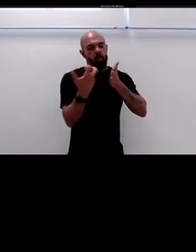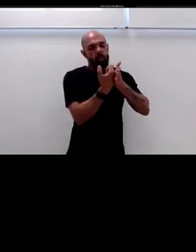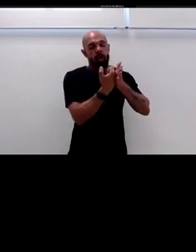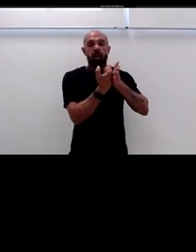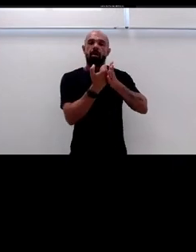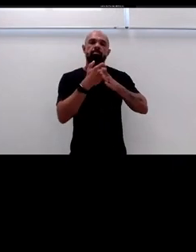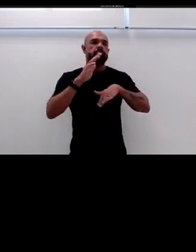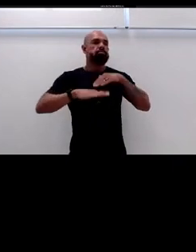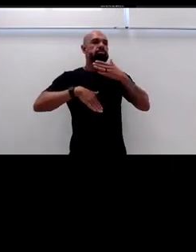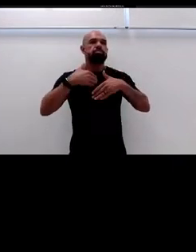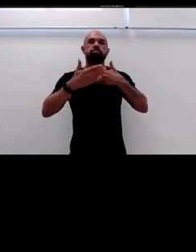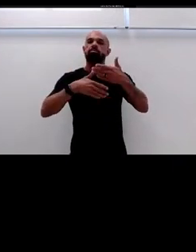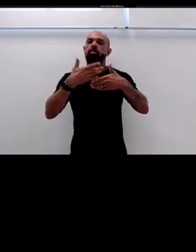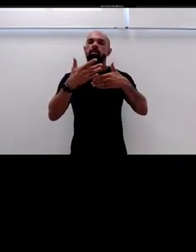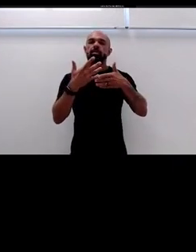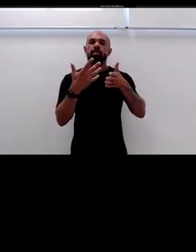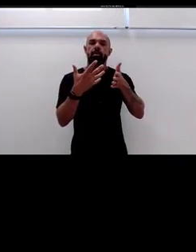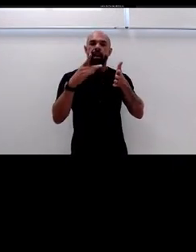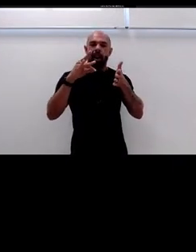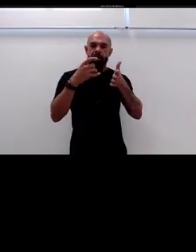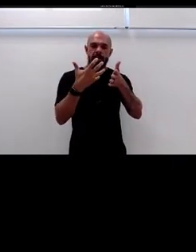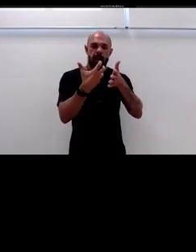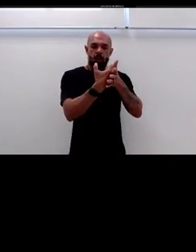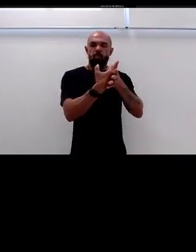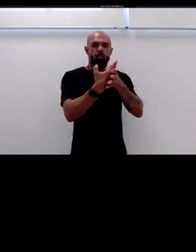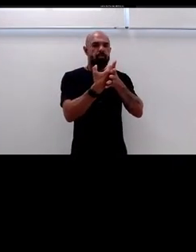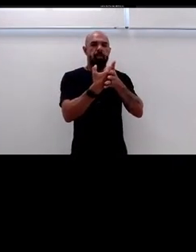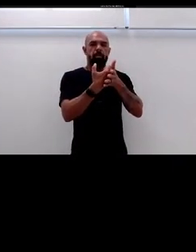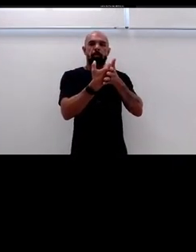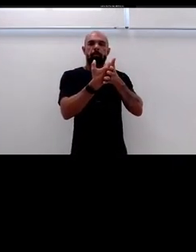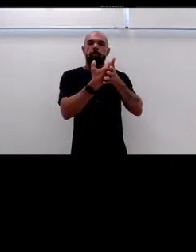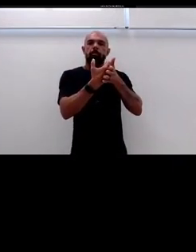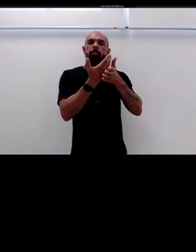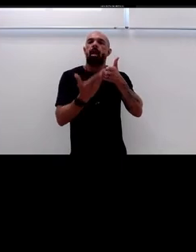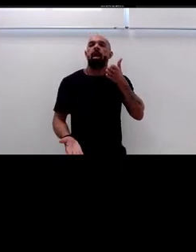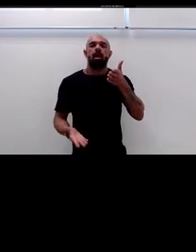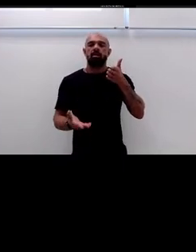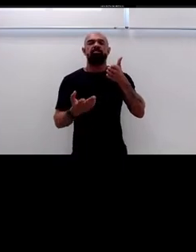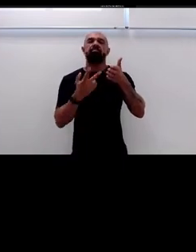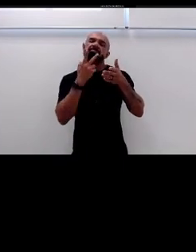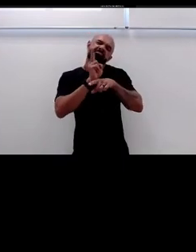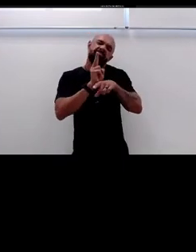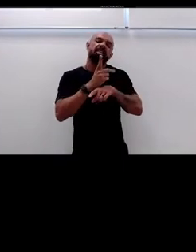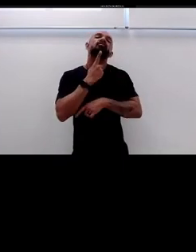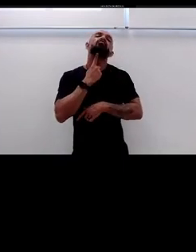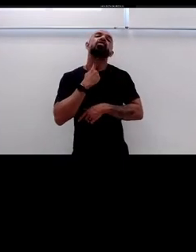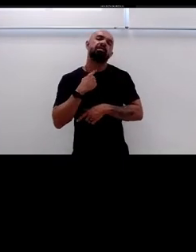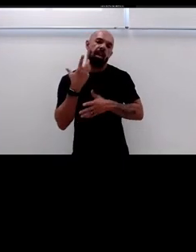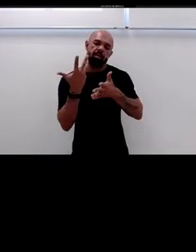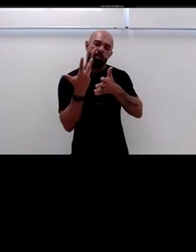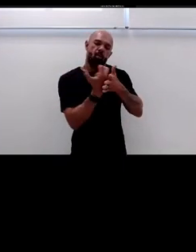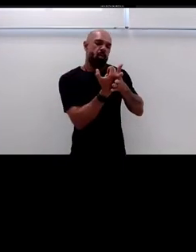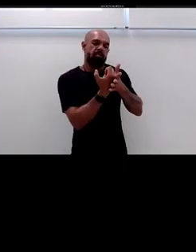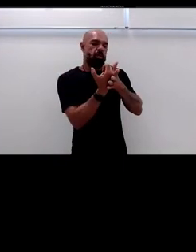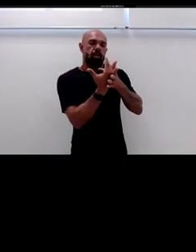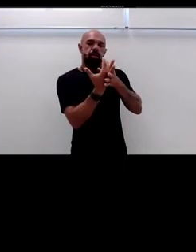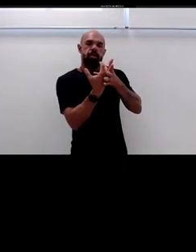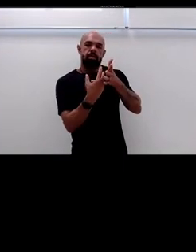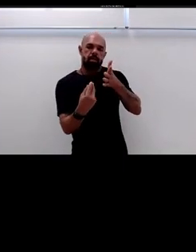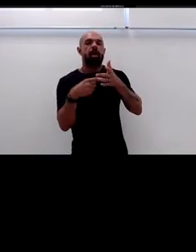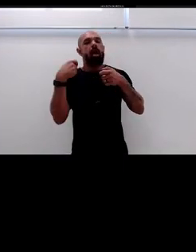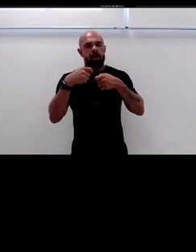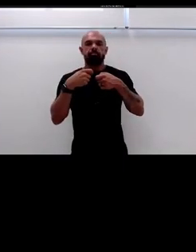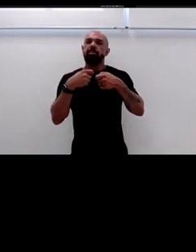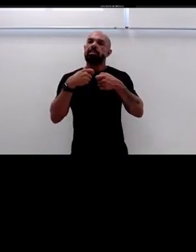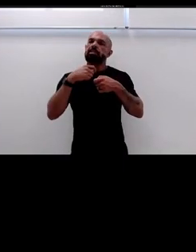momento, a argamassa perde essa, digamos assim, essa vontade de receber o pigmento e a gente tem que correr um pouco